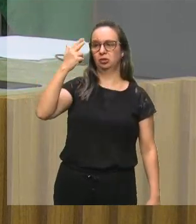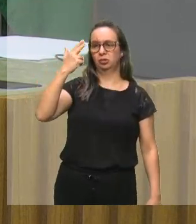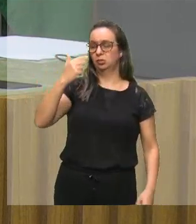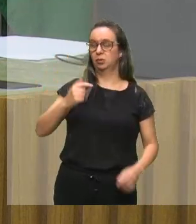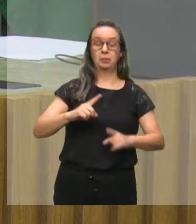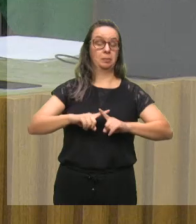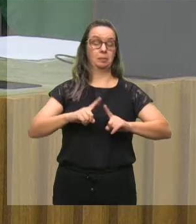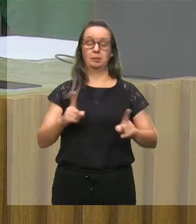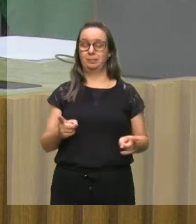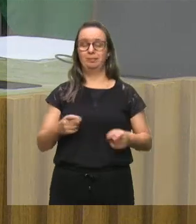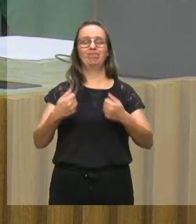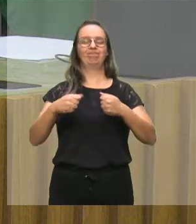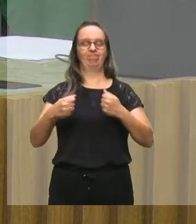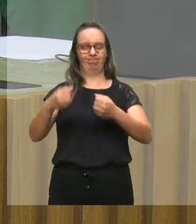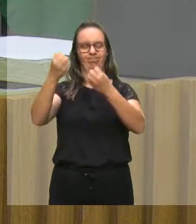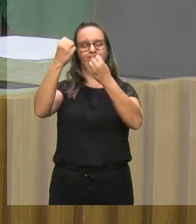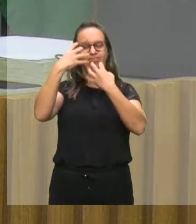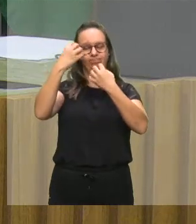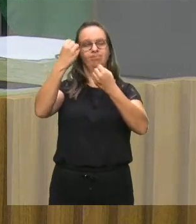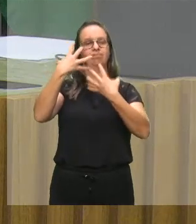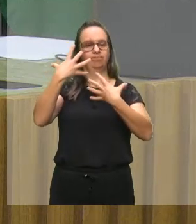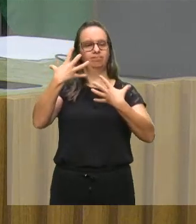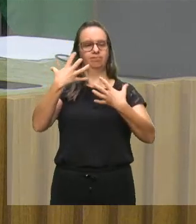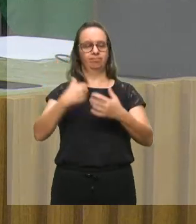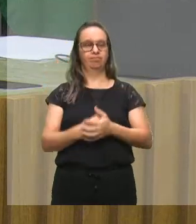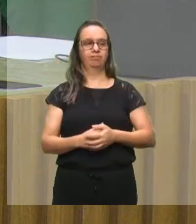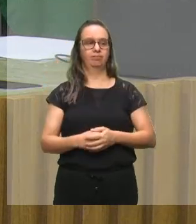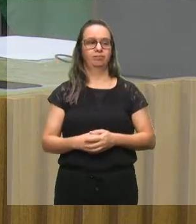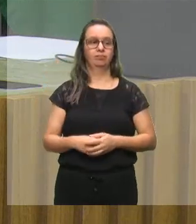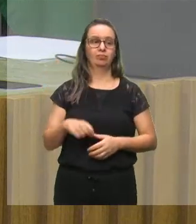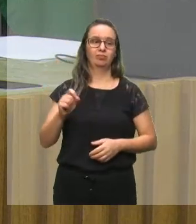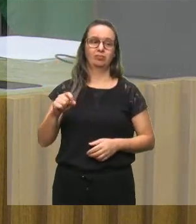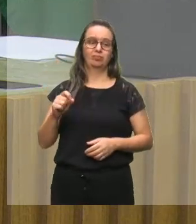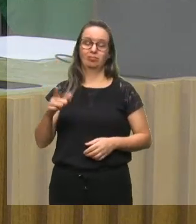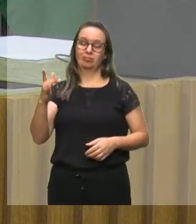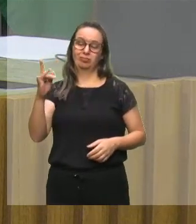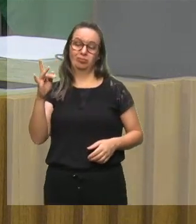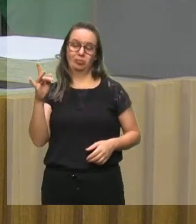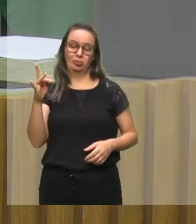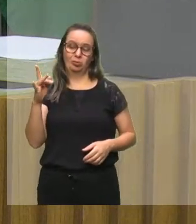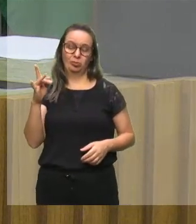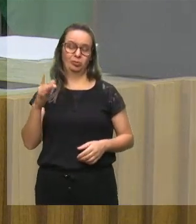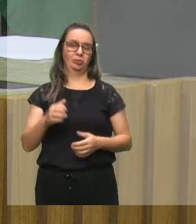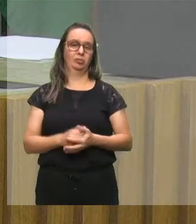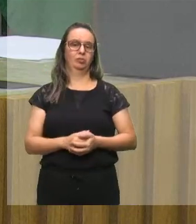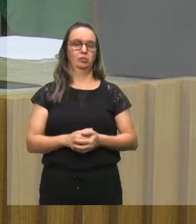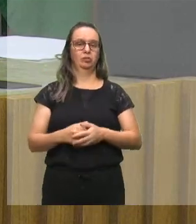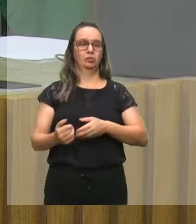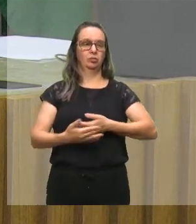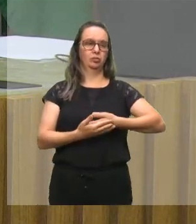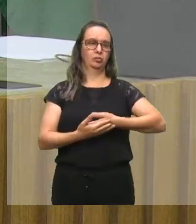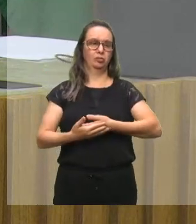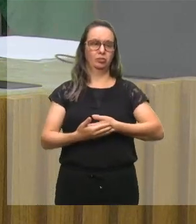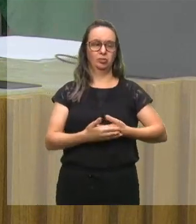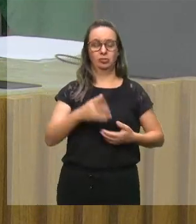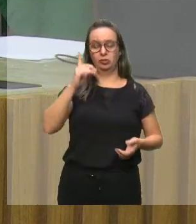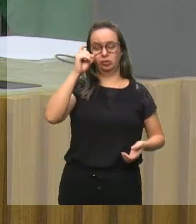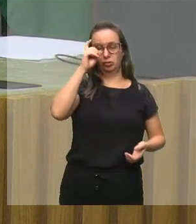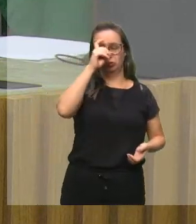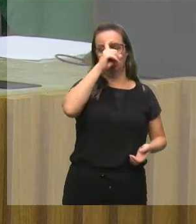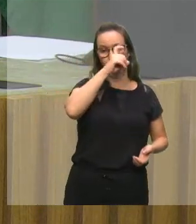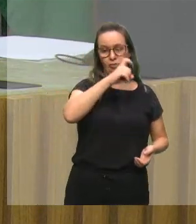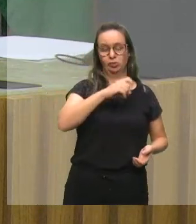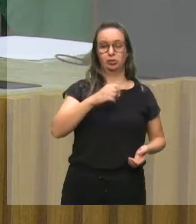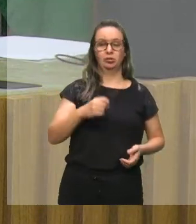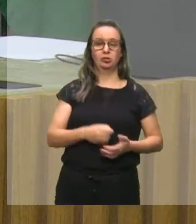a amamentar, a gente precisa ser ensinada sobre as cólicas do bebê, sobre as dificuldades que são os primeiros dias